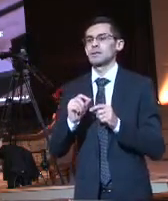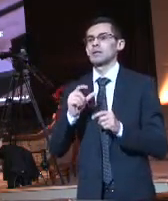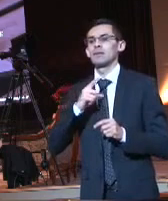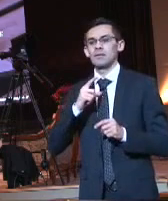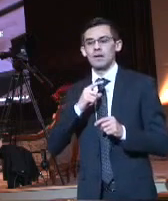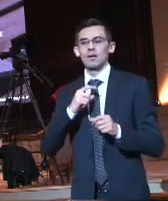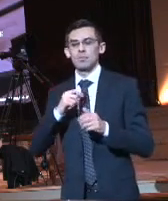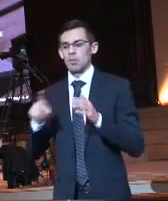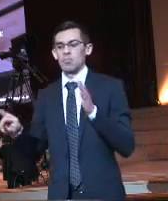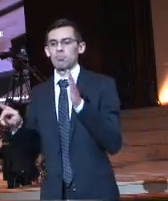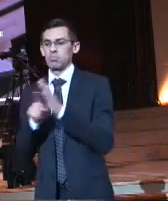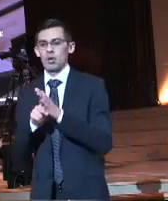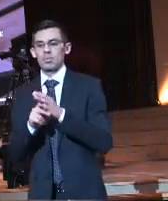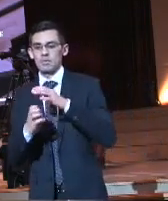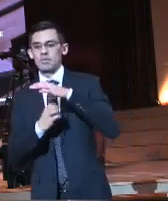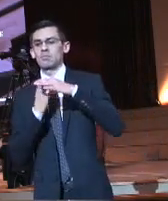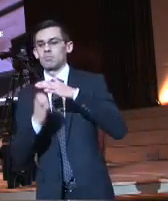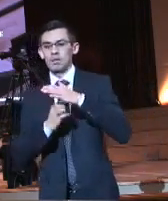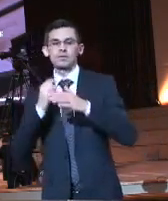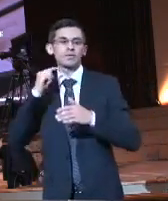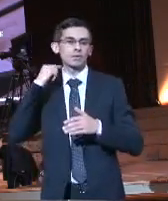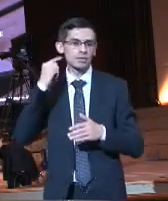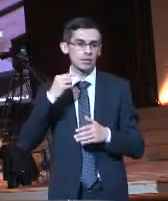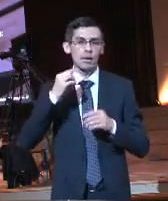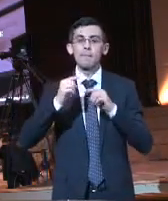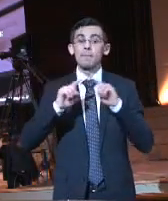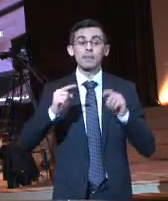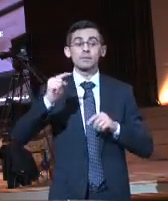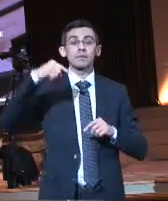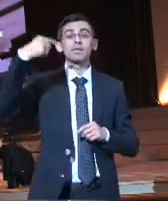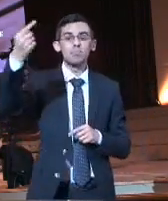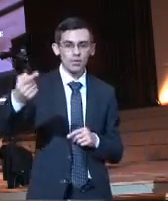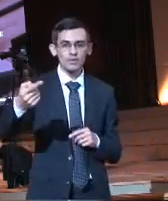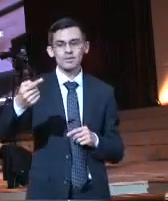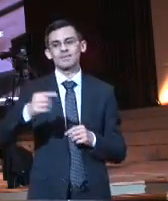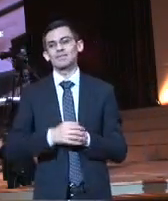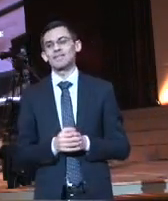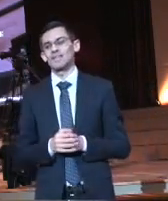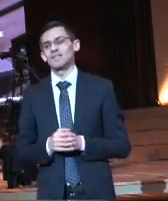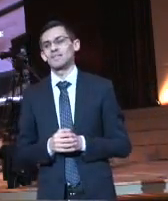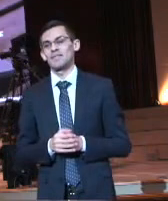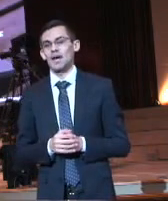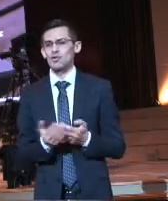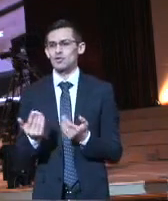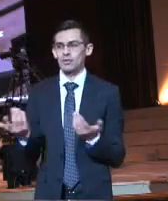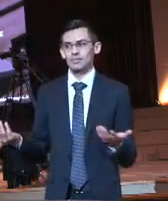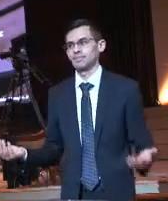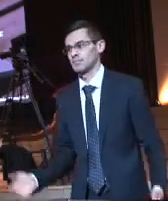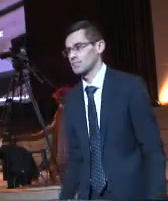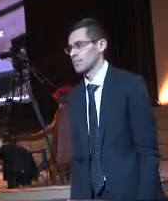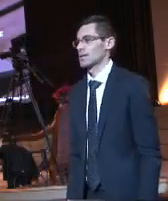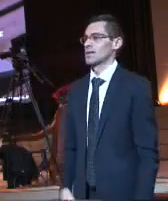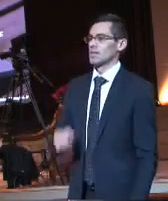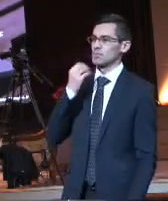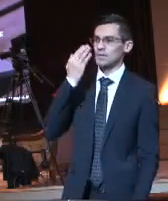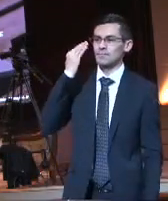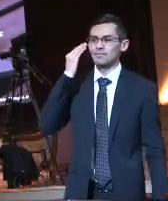própria banca de advocacia. Que maravilha! E depois? E estava ficando enrolado. E ele disse, bom,